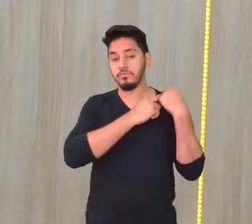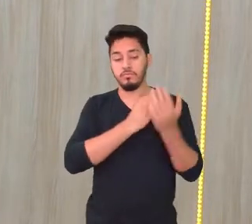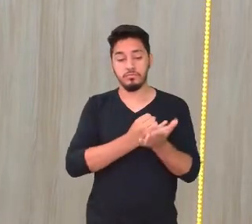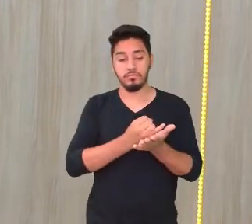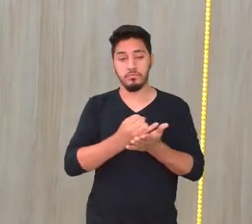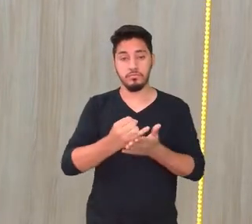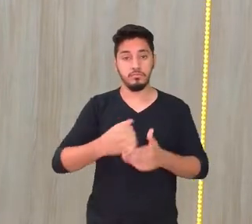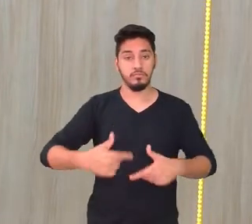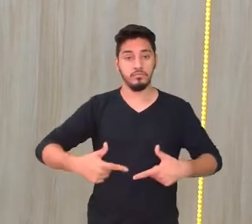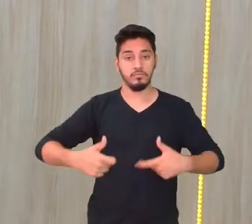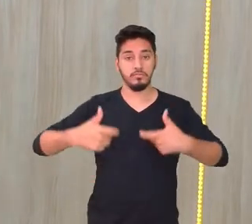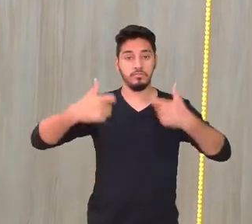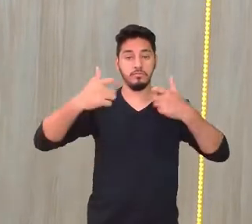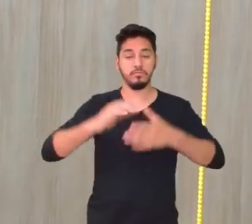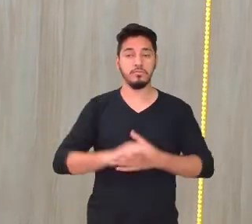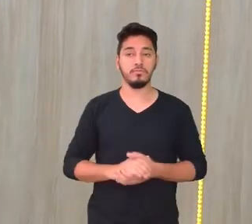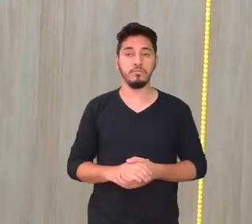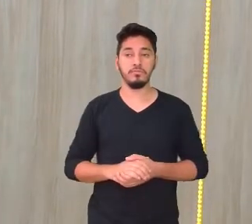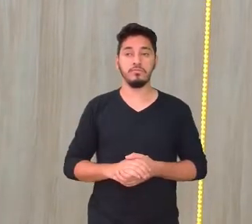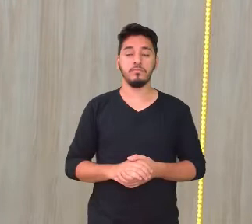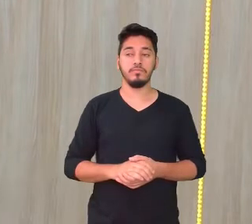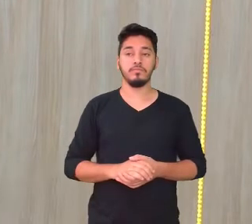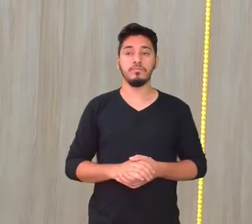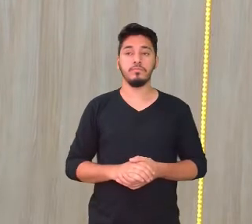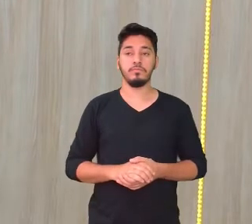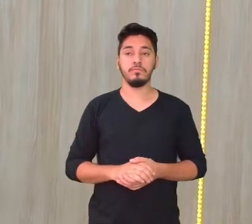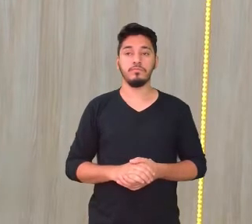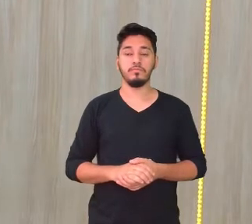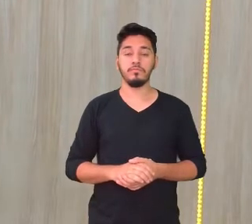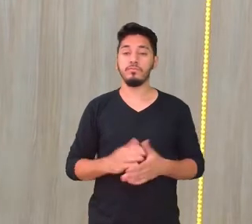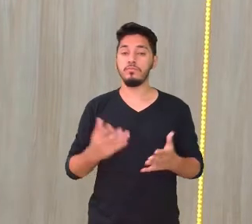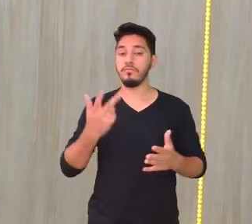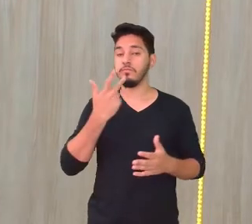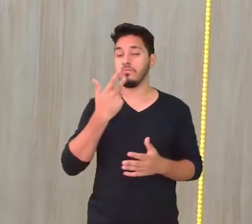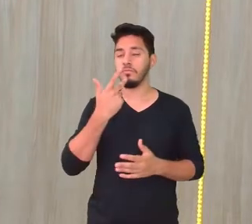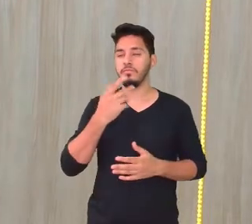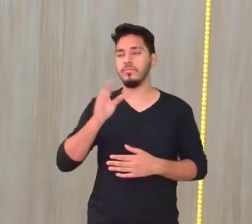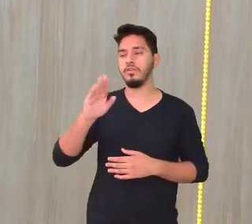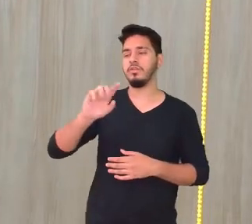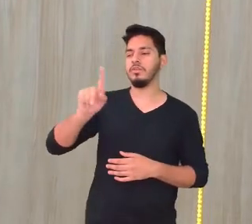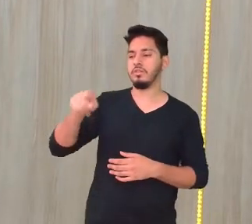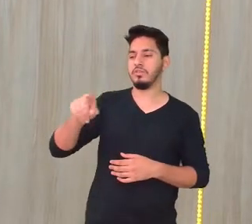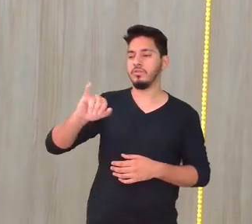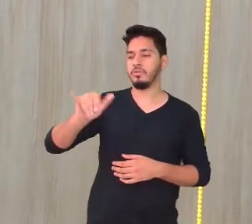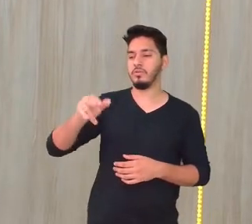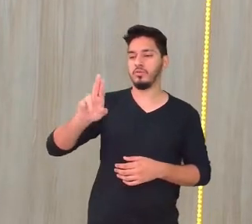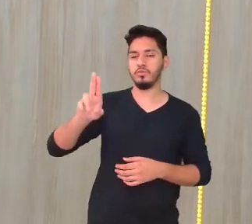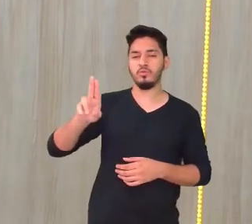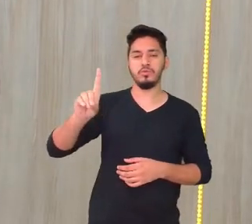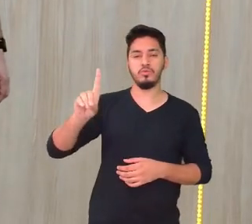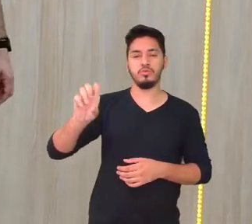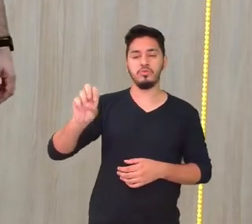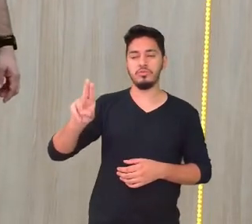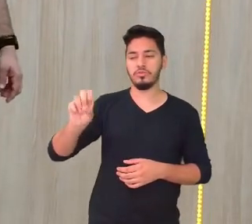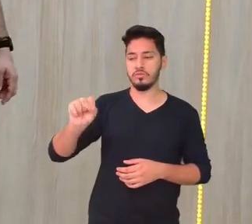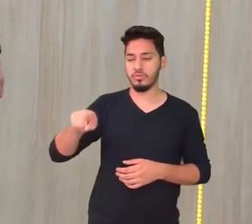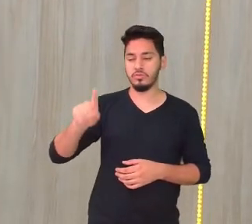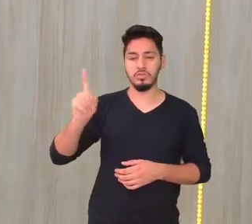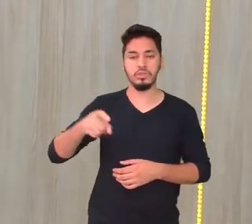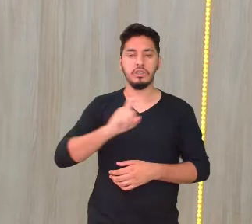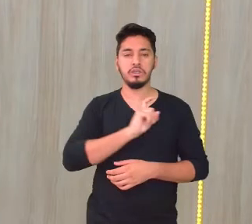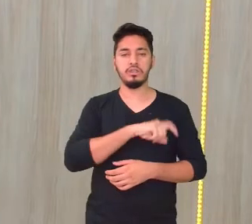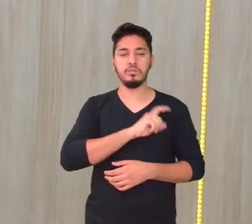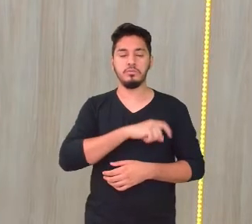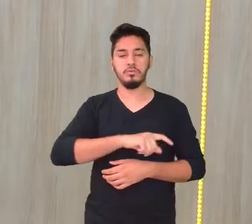início da guerra. Então, daí eles diziam, os judeus eles se associaram aos inimigos